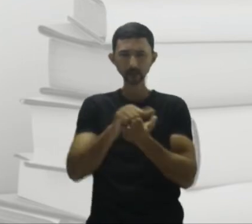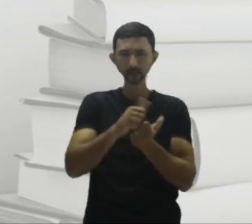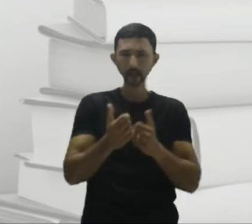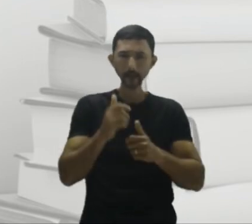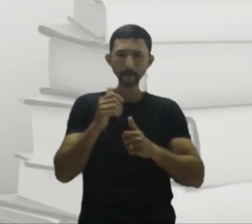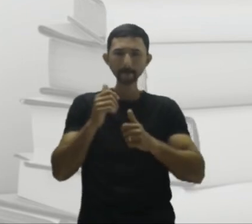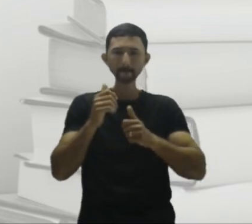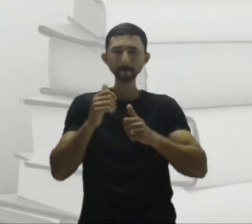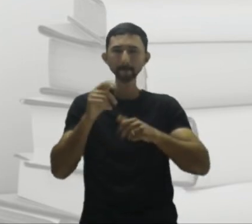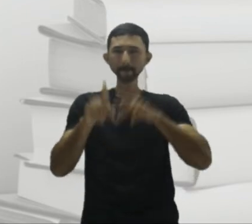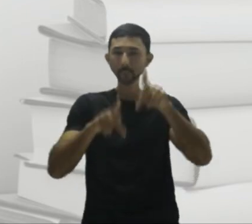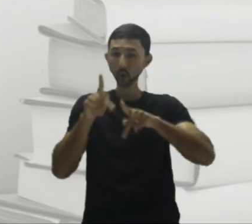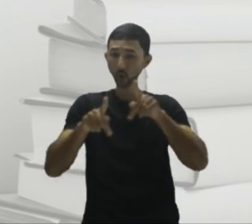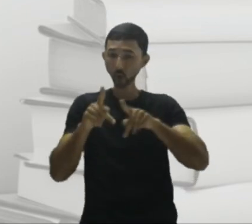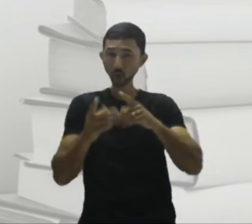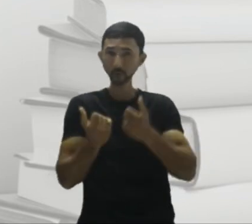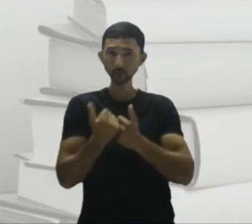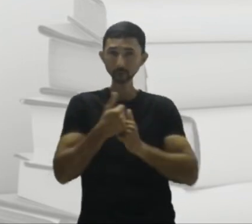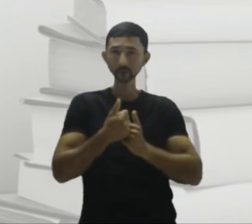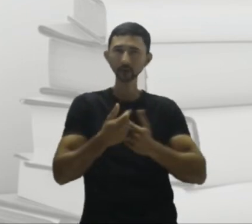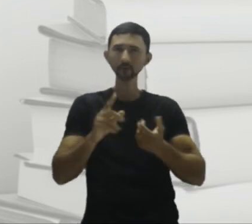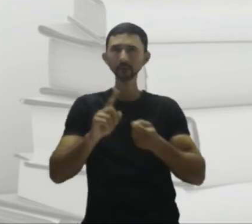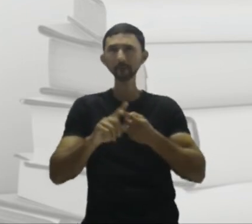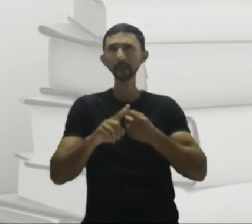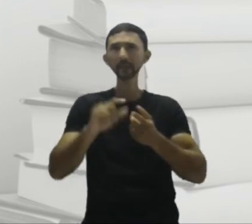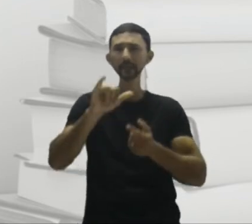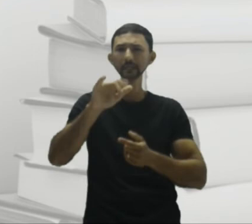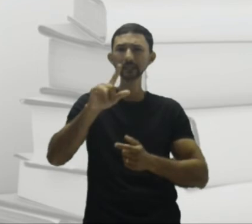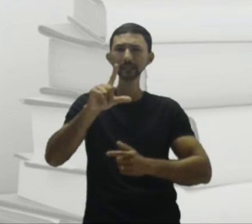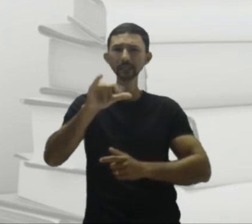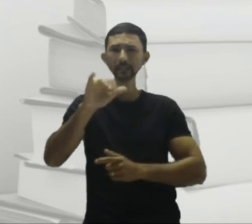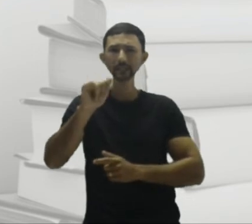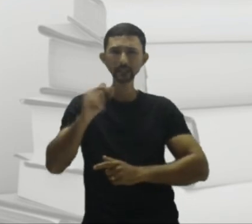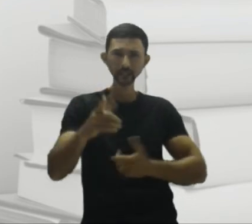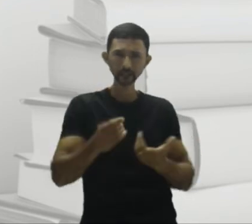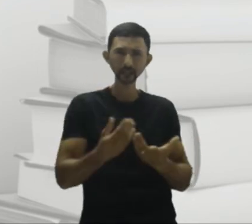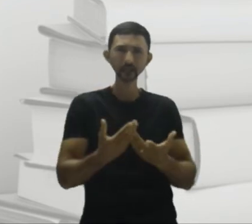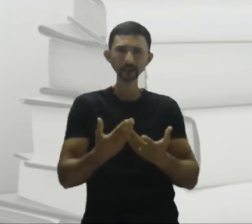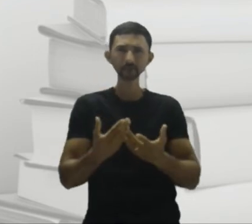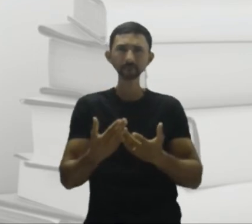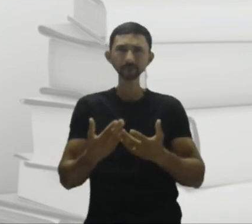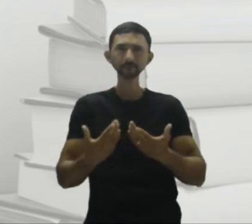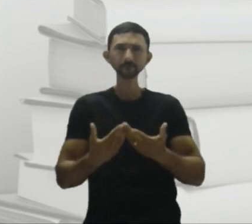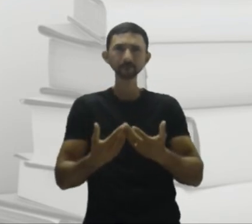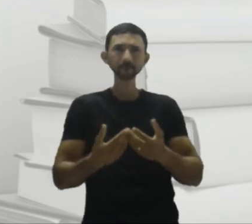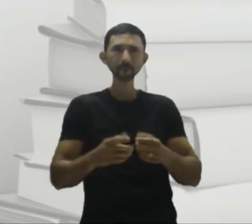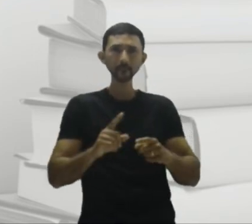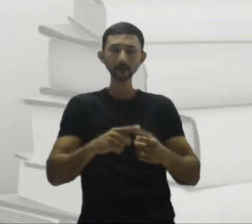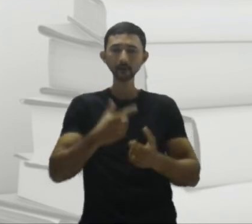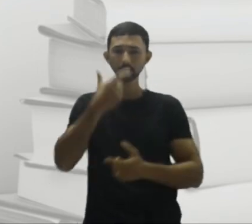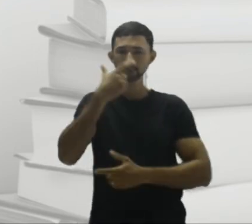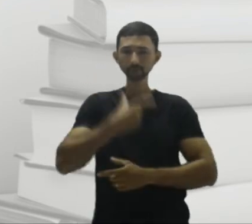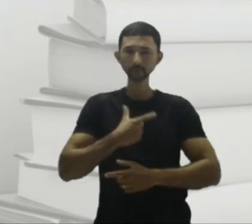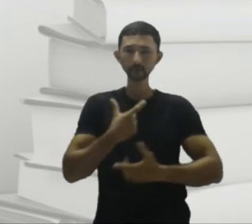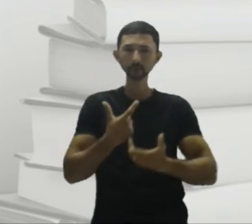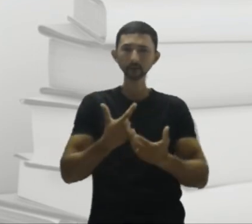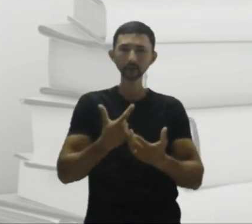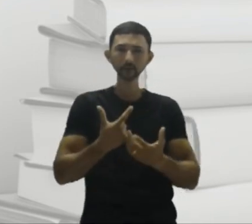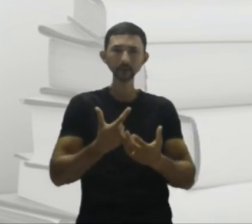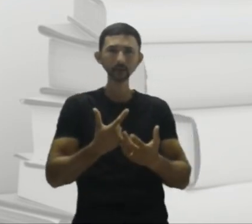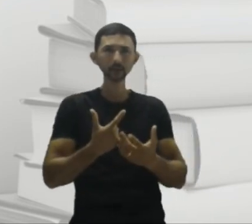eu tenho na Ilíada a figura de Aquiles, eu tenho não